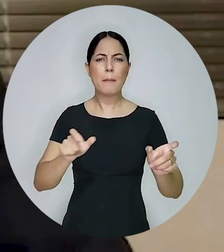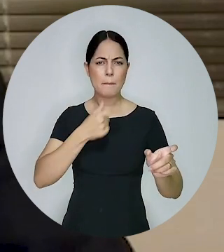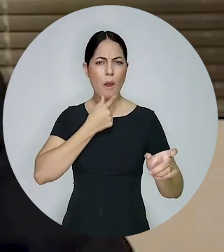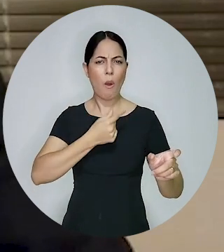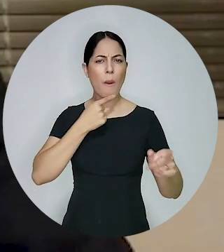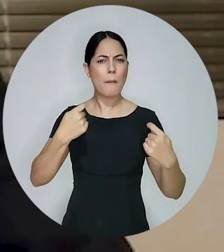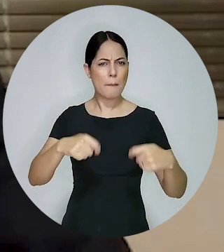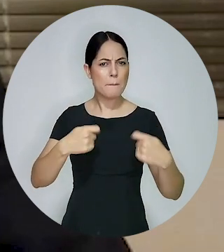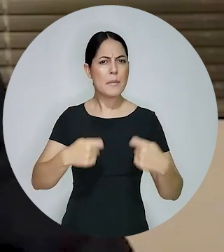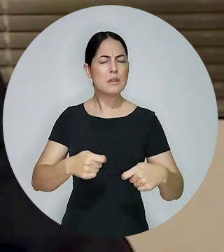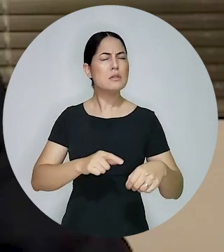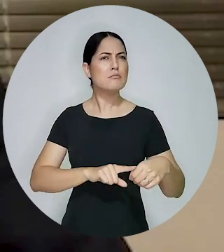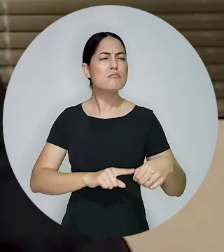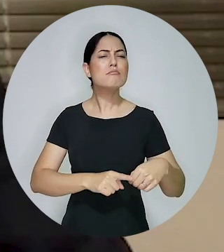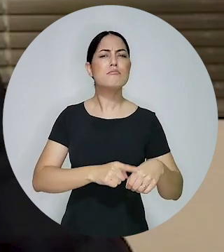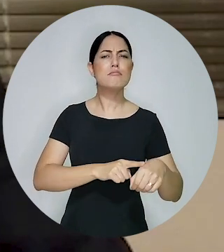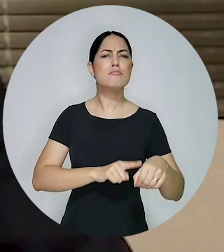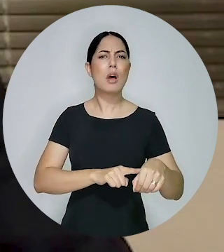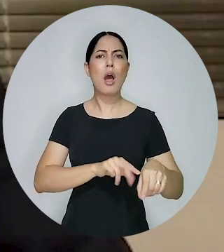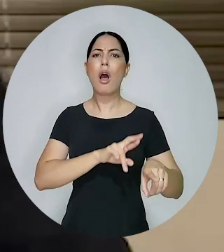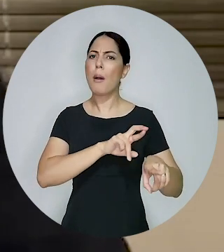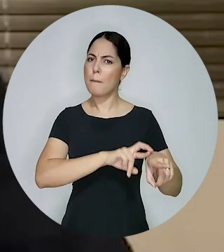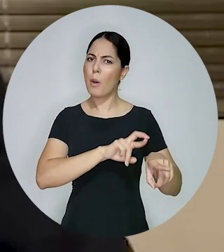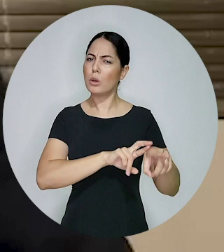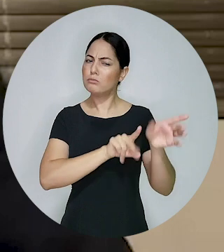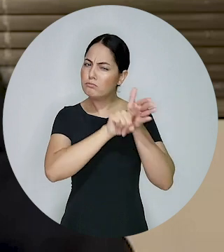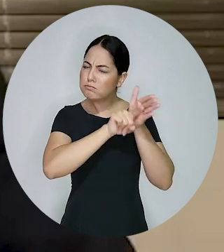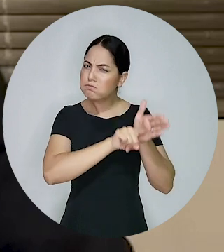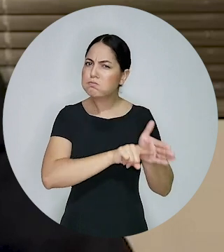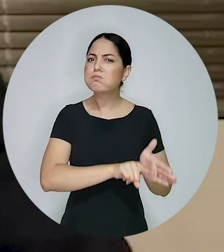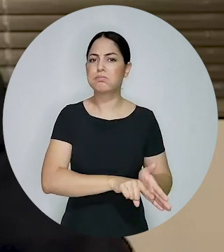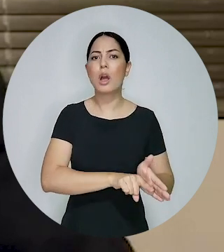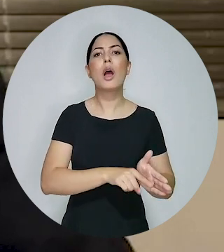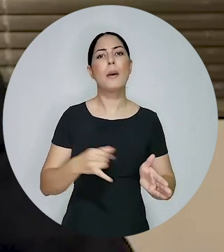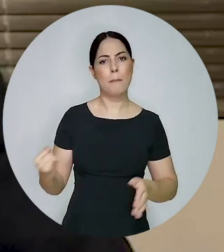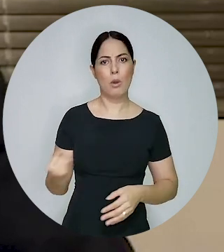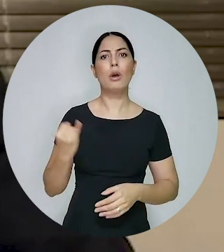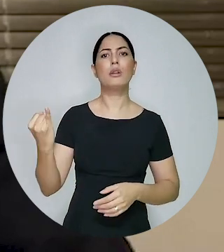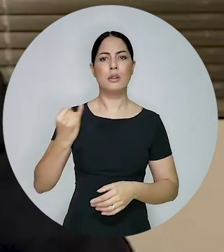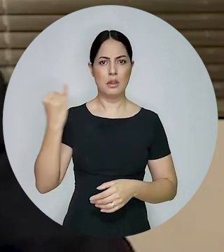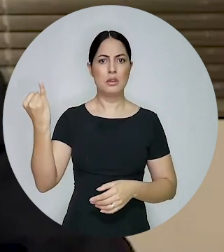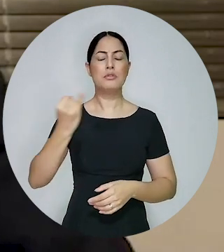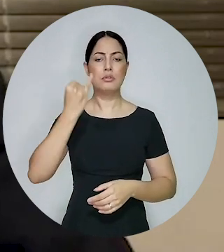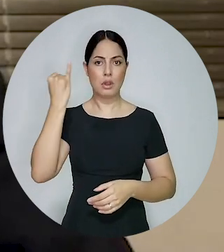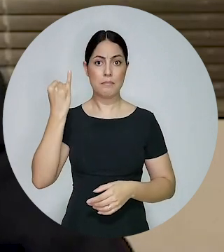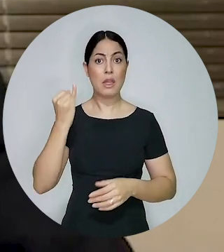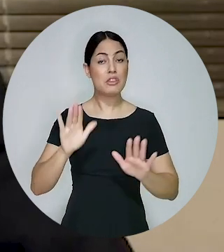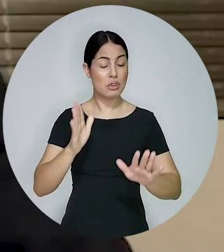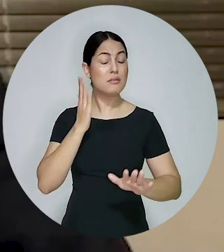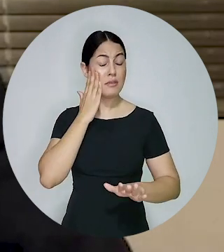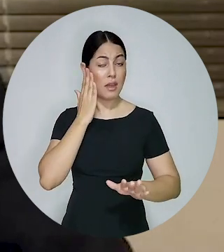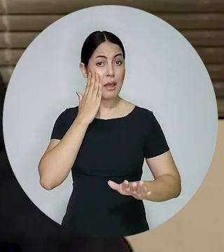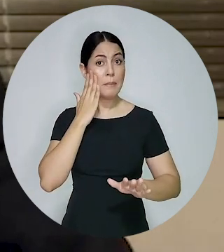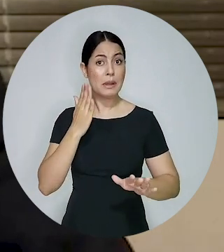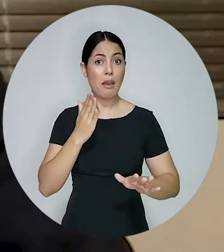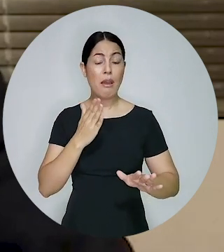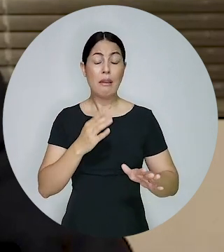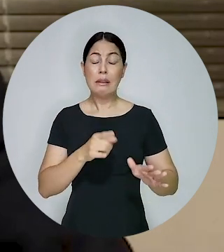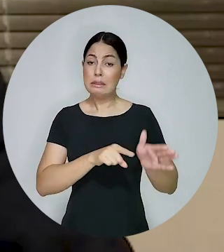que elas necessitam fazer esse exame e que não é nada demais se submeter a um exame dessa natureza, que é um